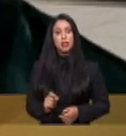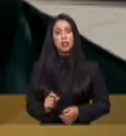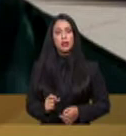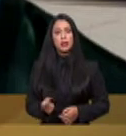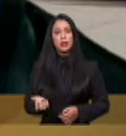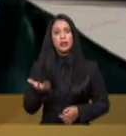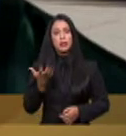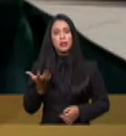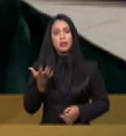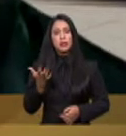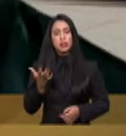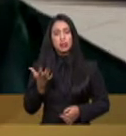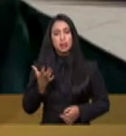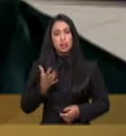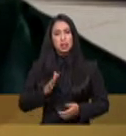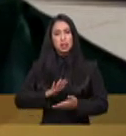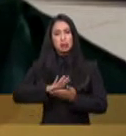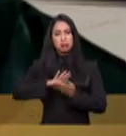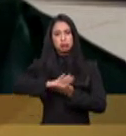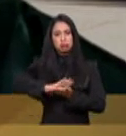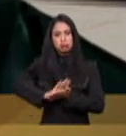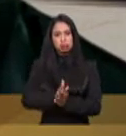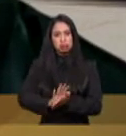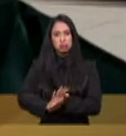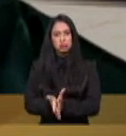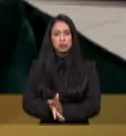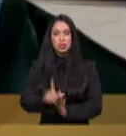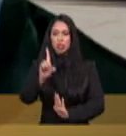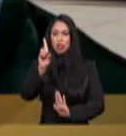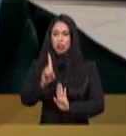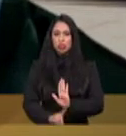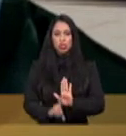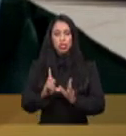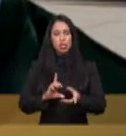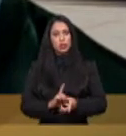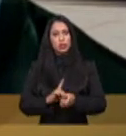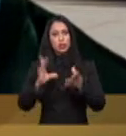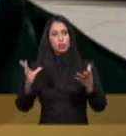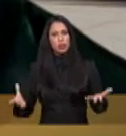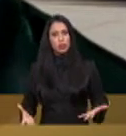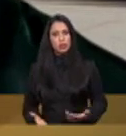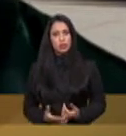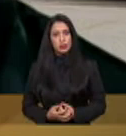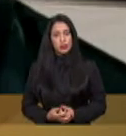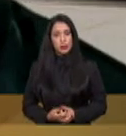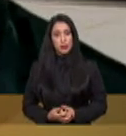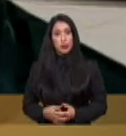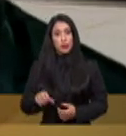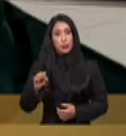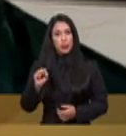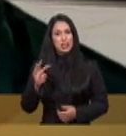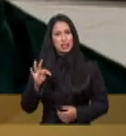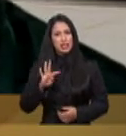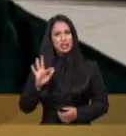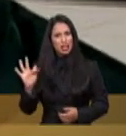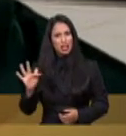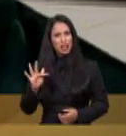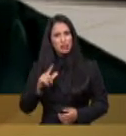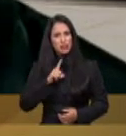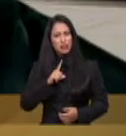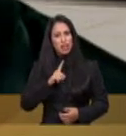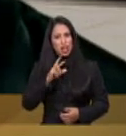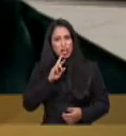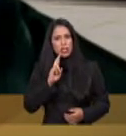intencionavam subverter o próprio Estado Democrático de Direito e a democracia. O STF tem sido firme